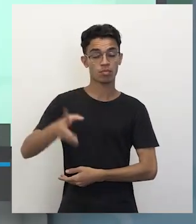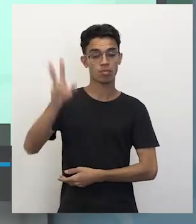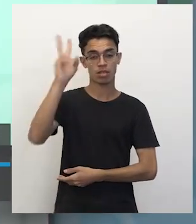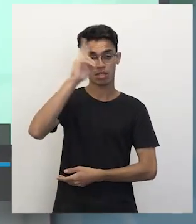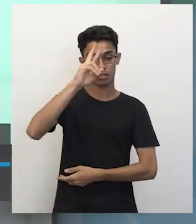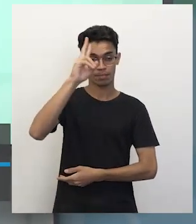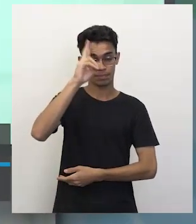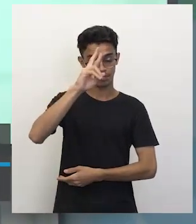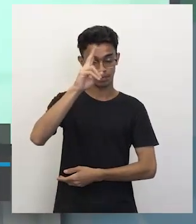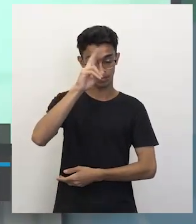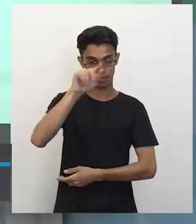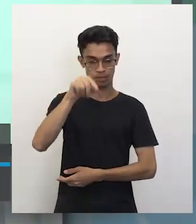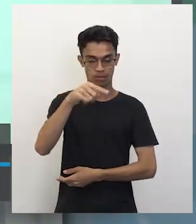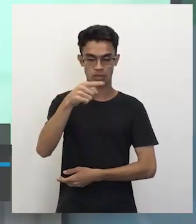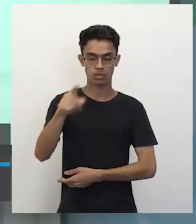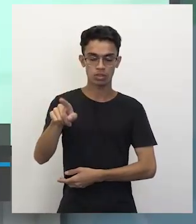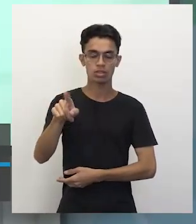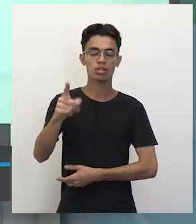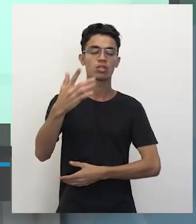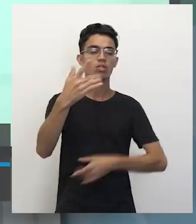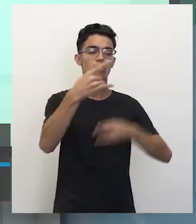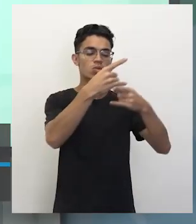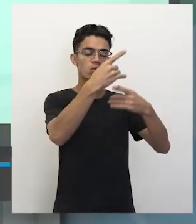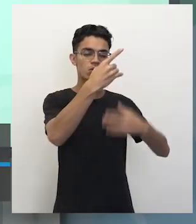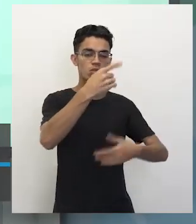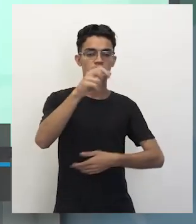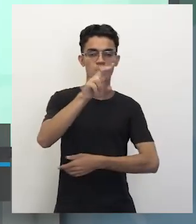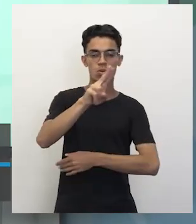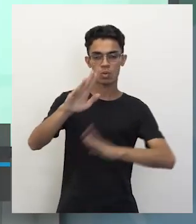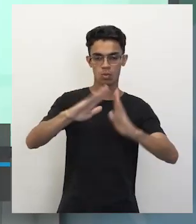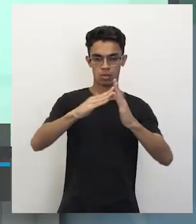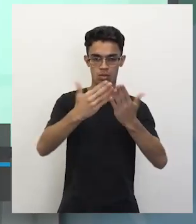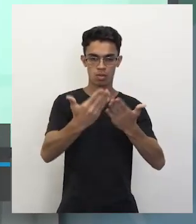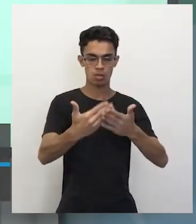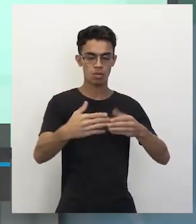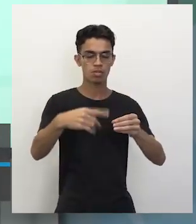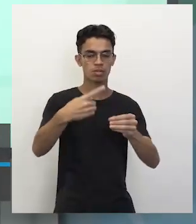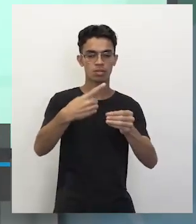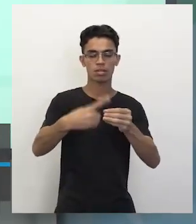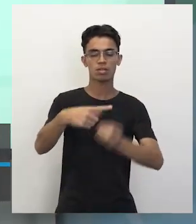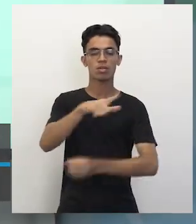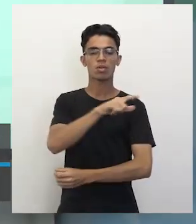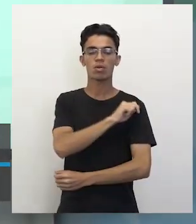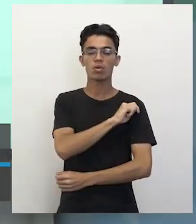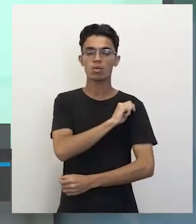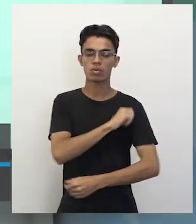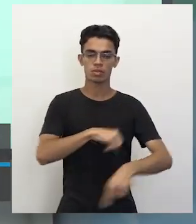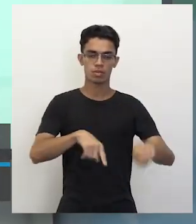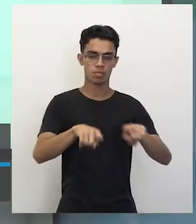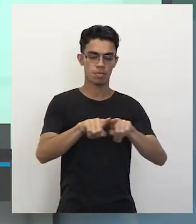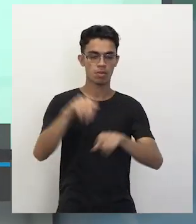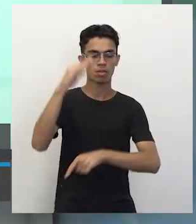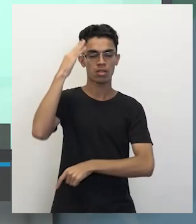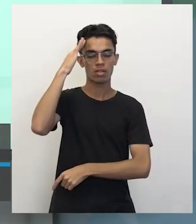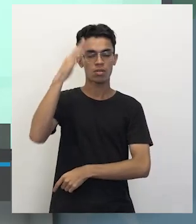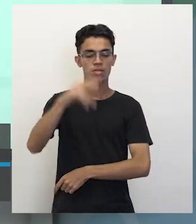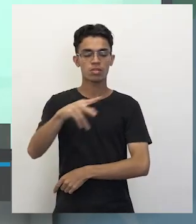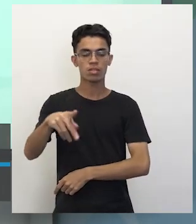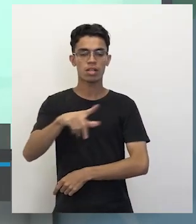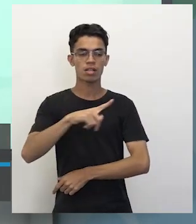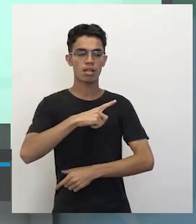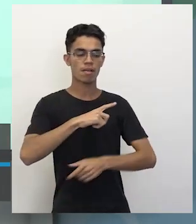que sempre que der, né, coloque o nome da escola, o nome do estudante, o nome da cidade, se for possível. A gente sabe que tem professor aí que tem um monte de turma,